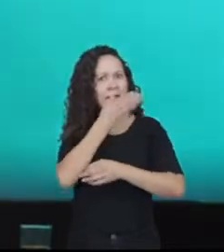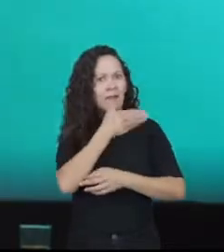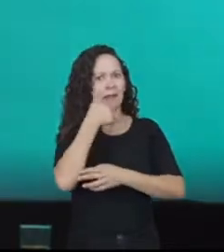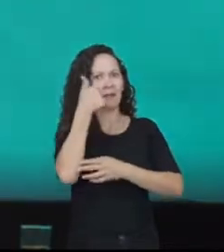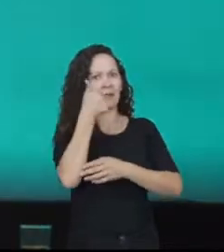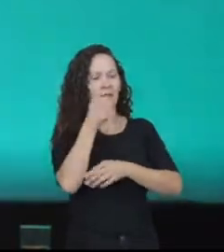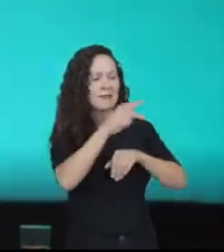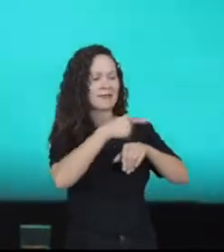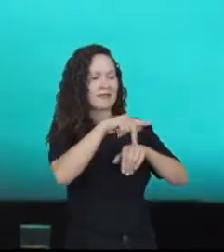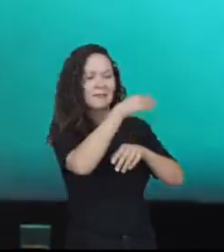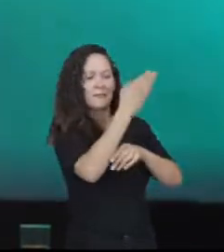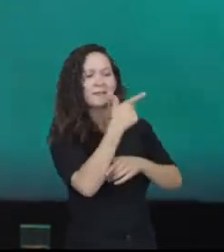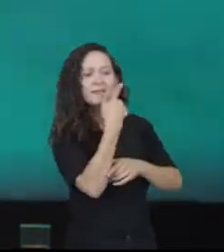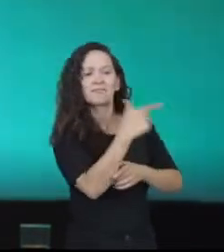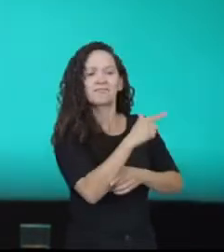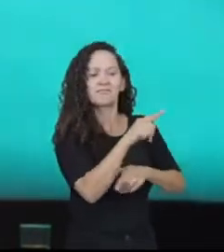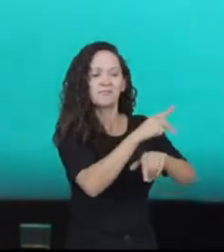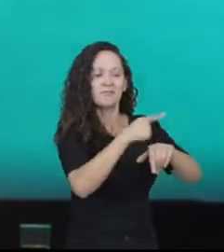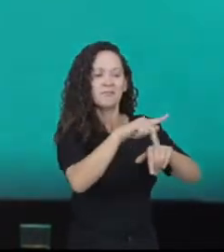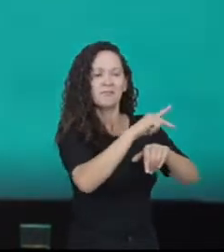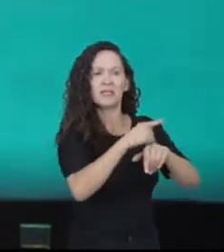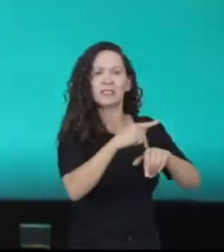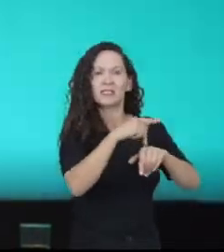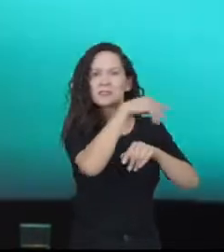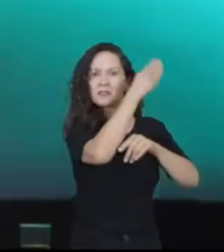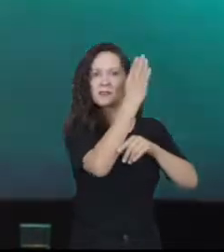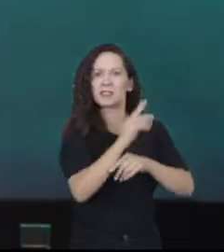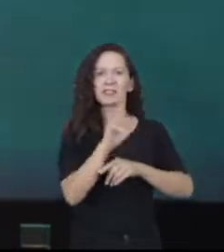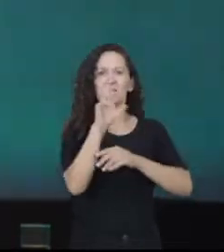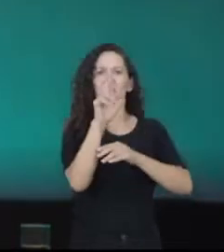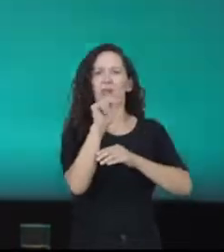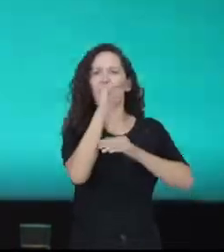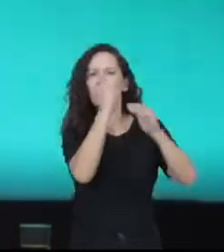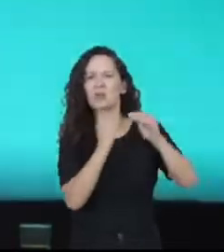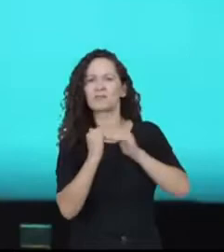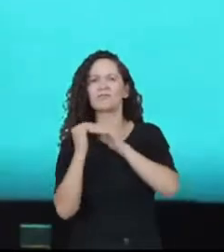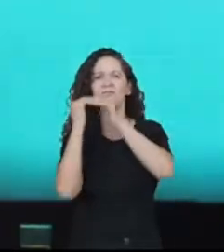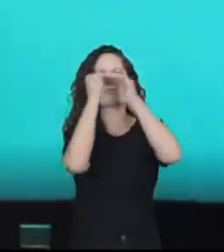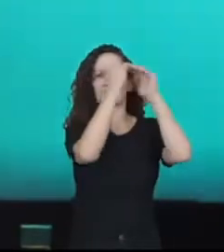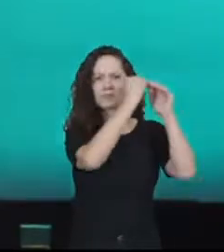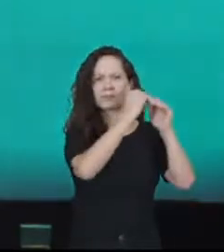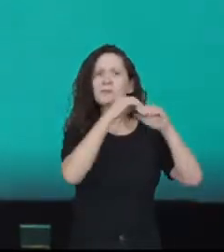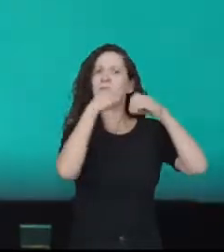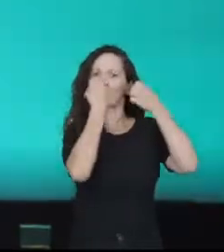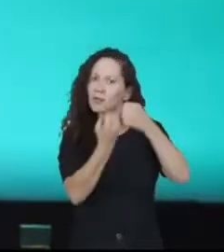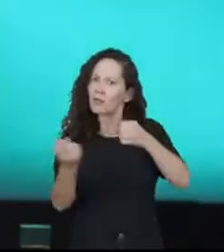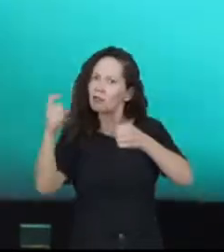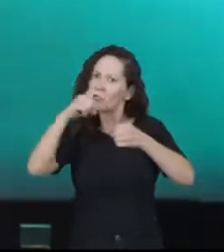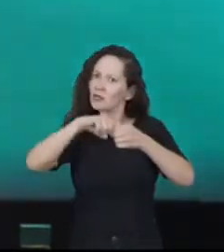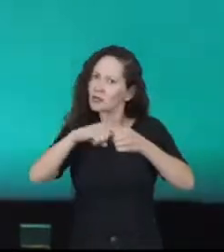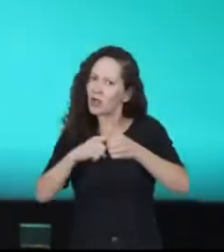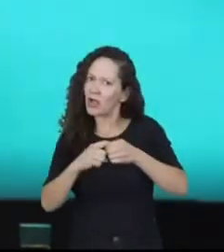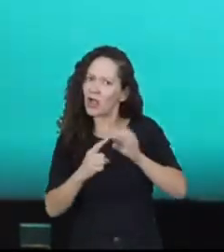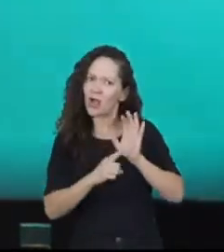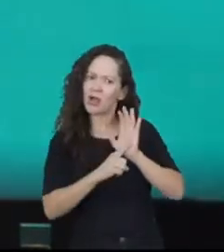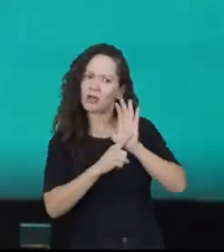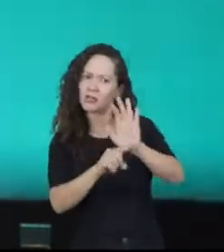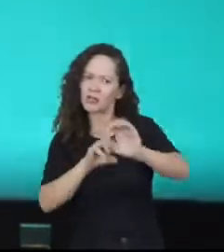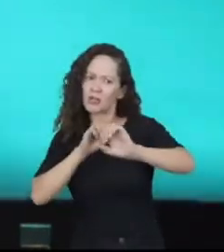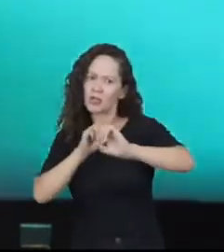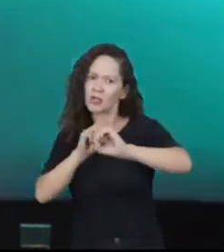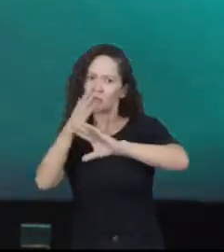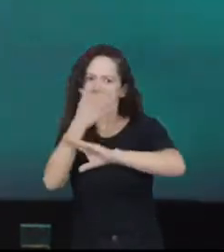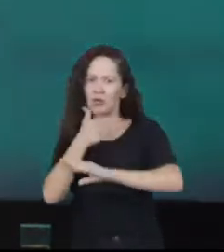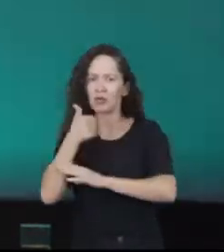Esse país nunca será soberano. Precisamos voltar a investir em educação de qualidade, da